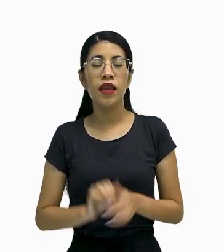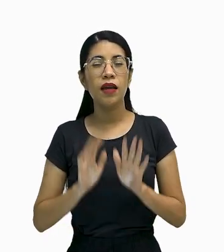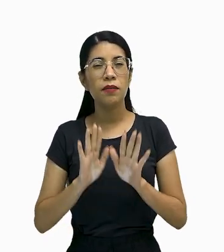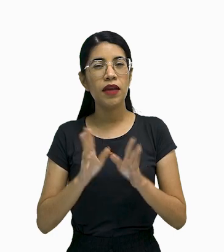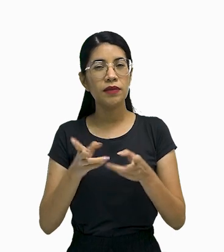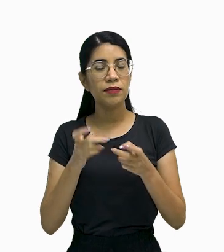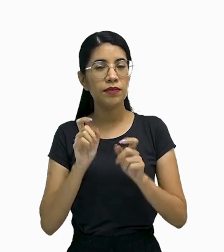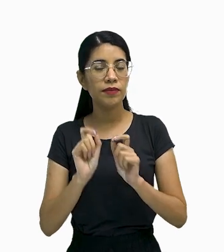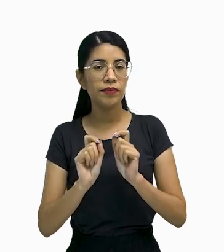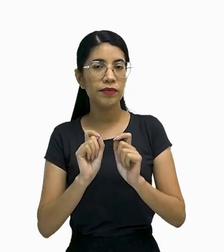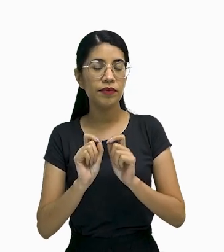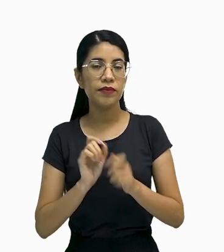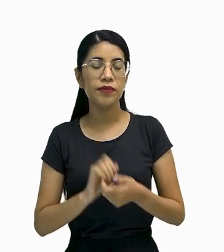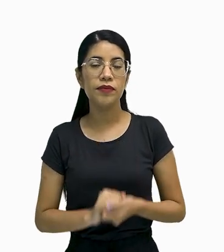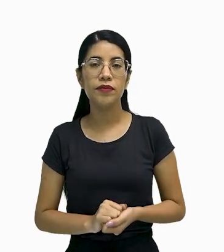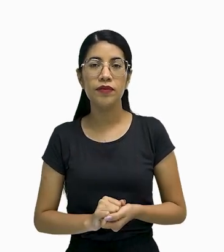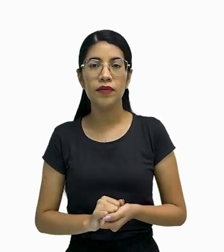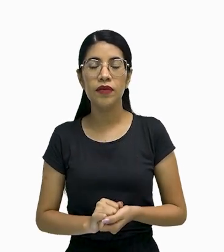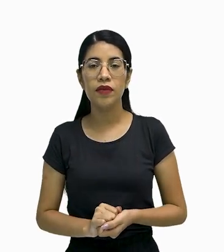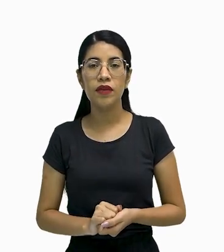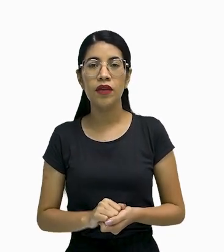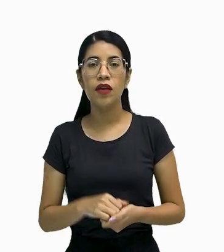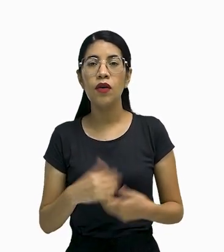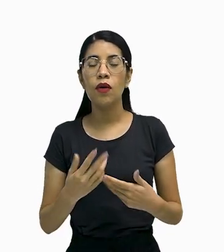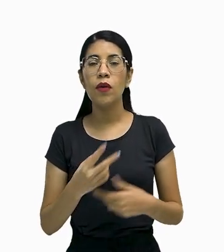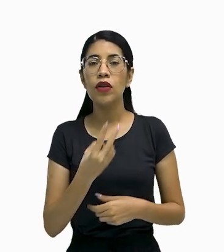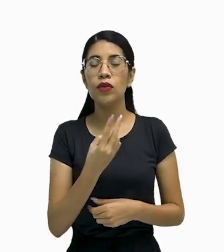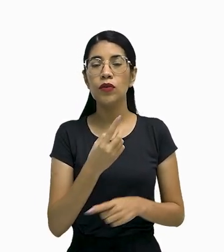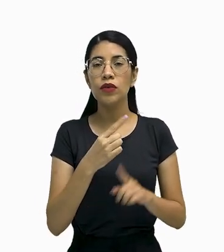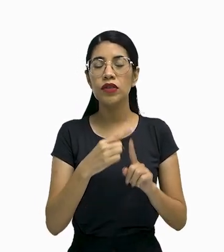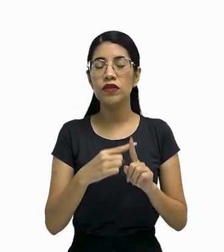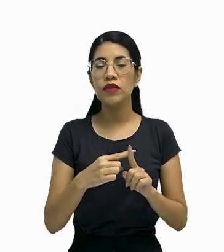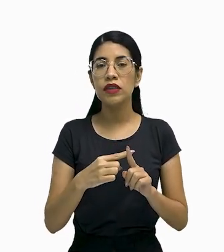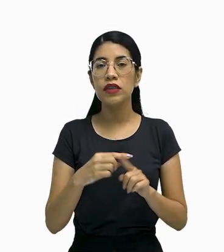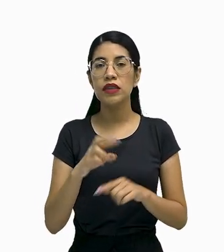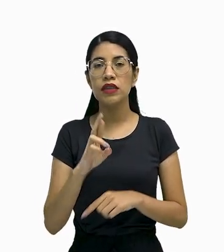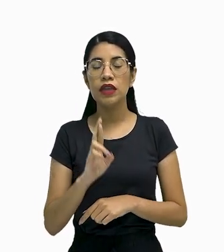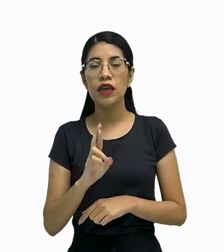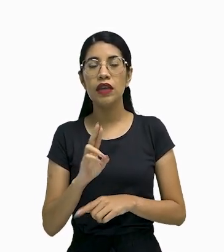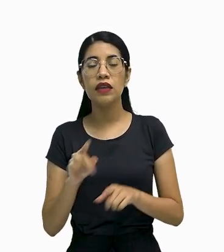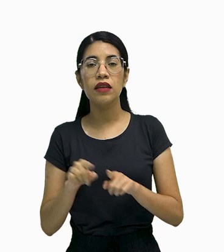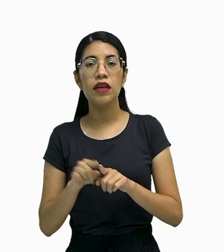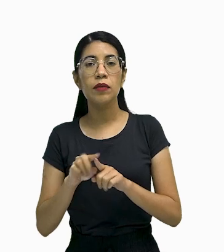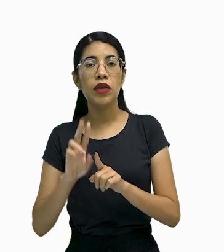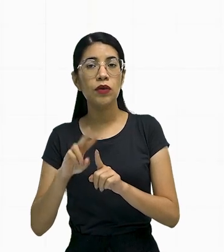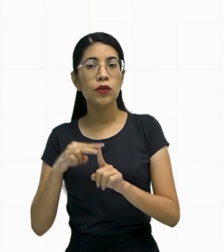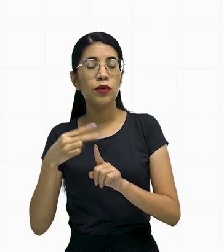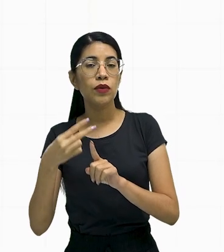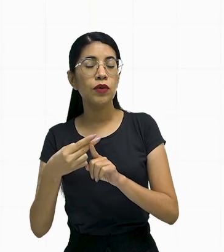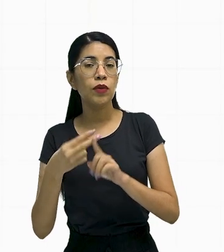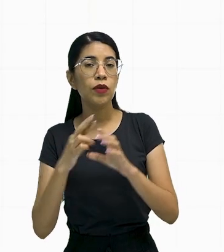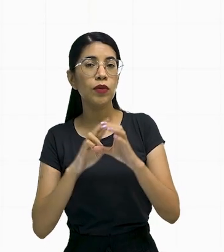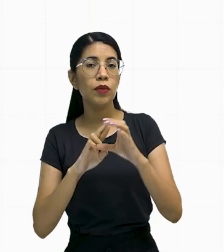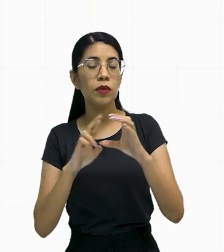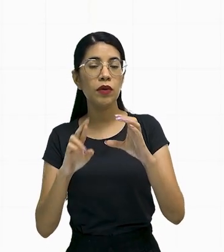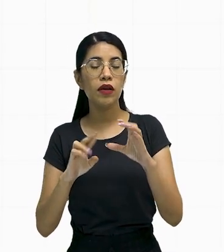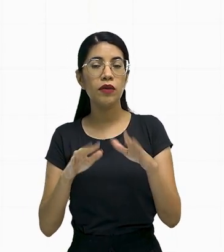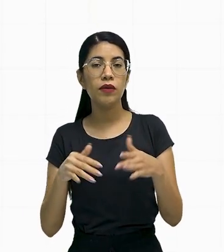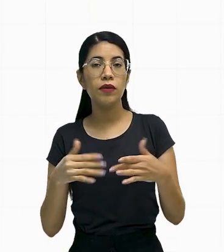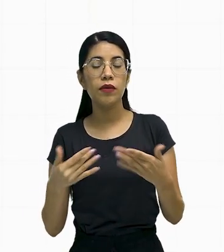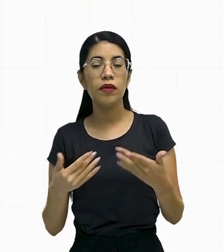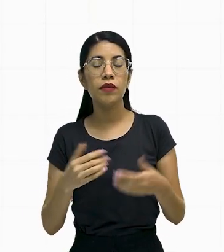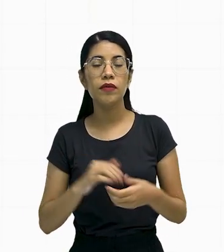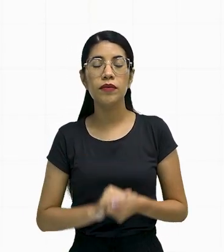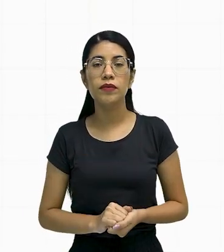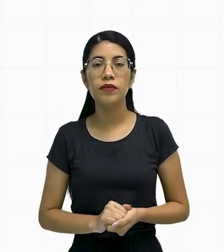comigo o seguinte. Quem é 2 vezes r? Quem é o dobro do raio? Opa! Olha lá em cima lá.